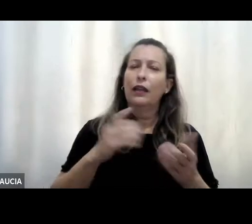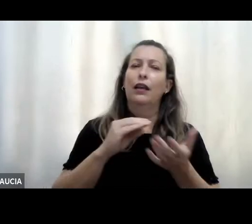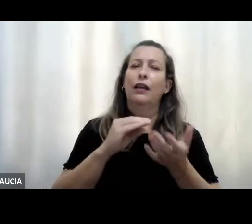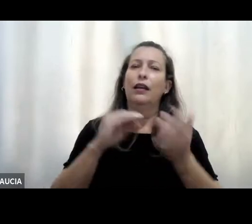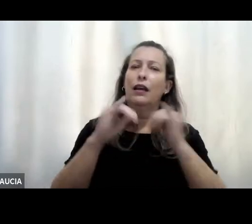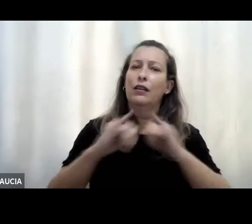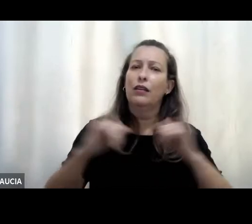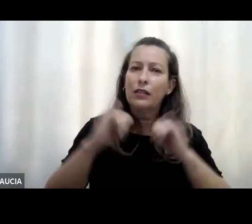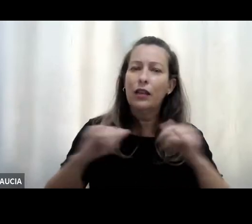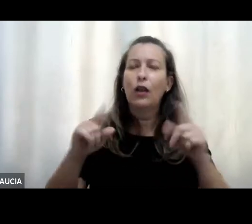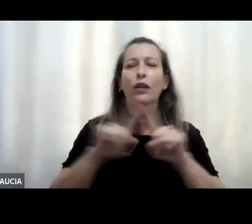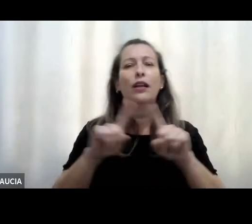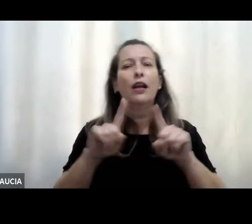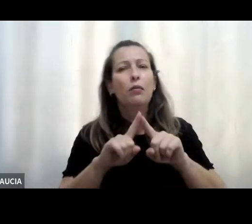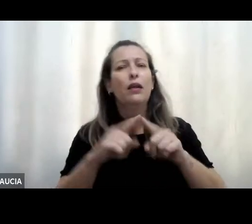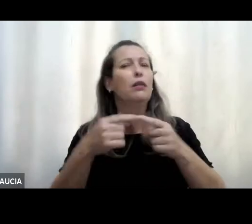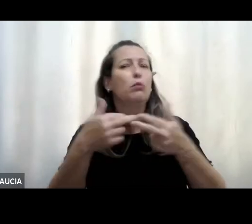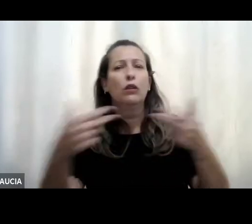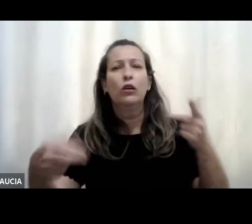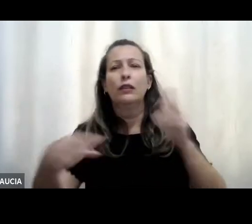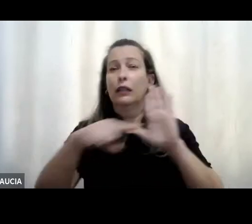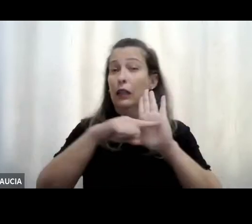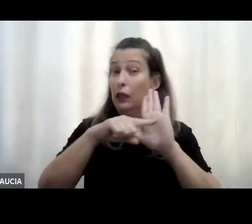de negacionistas, né,